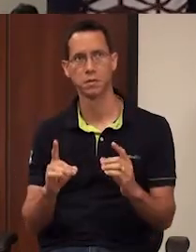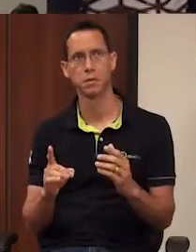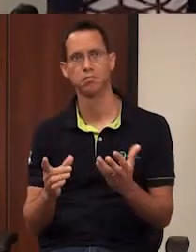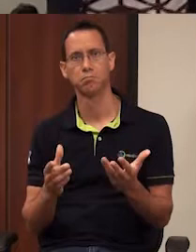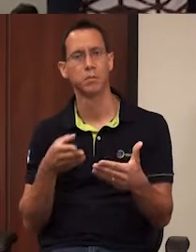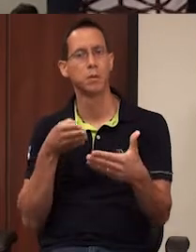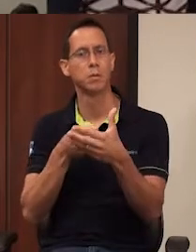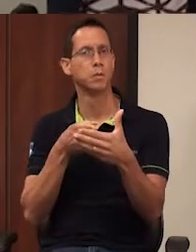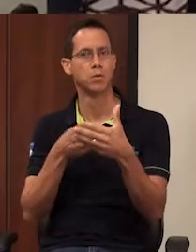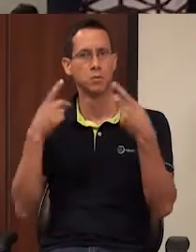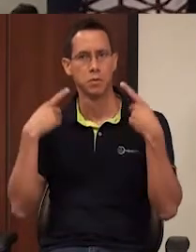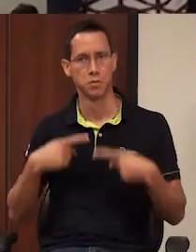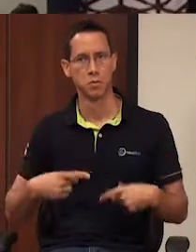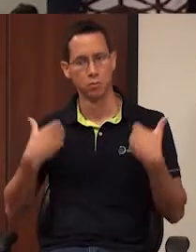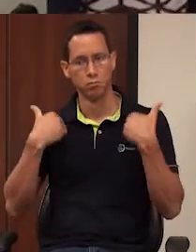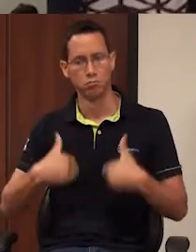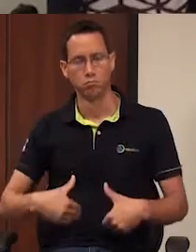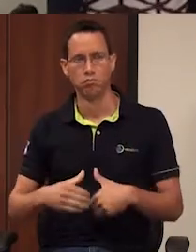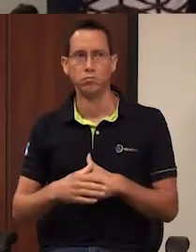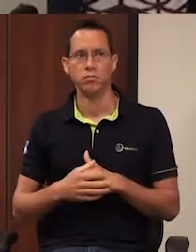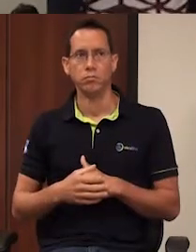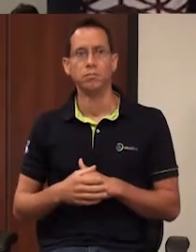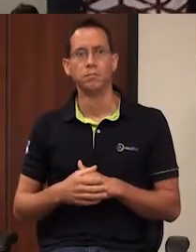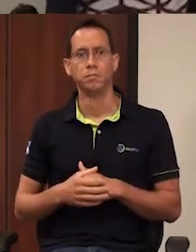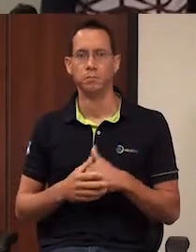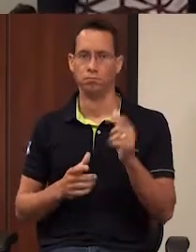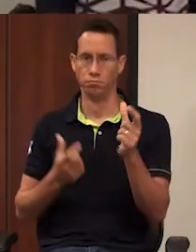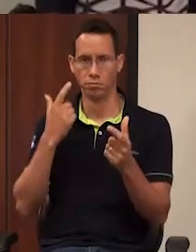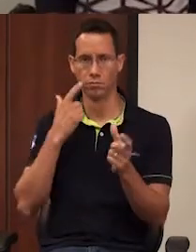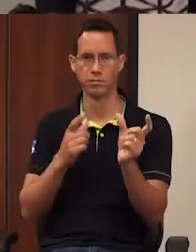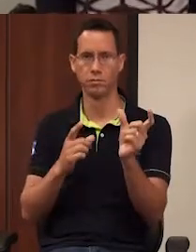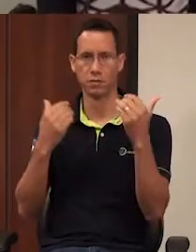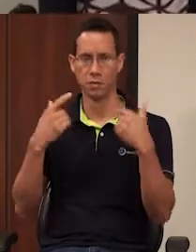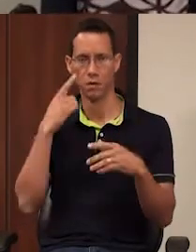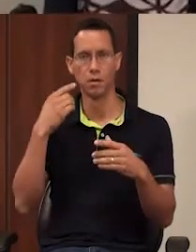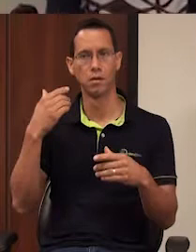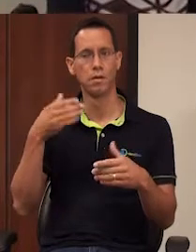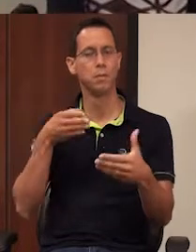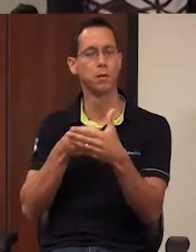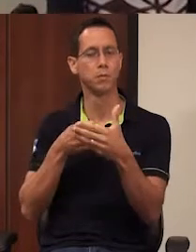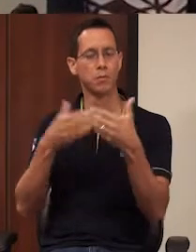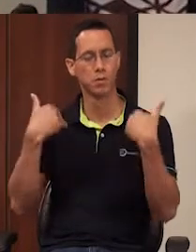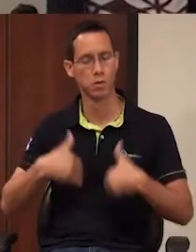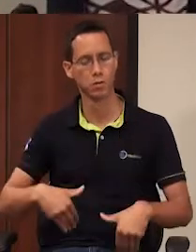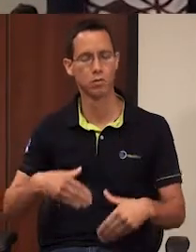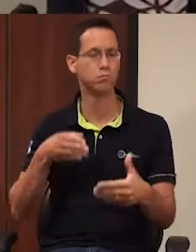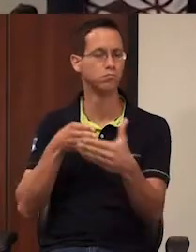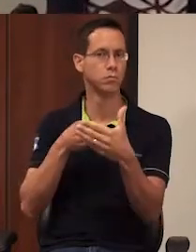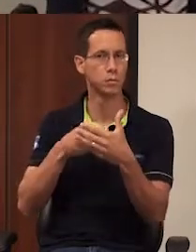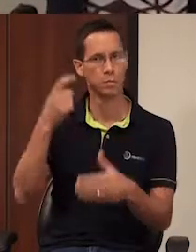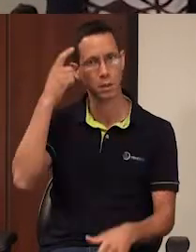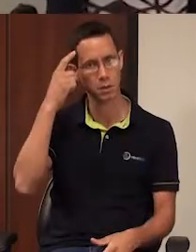com impedimento físico, né? Aí não falando de deficiência, né? Mas um impedimento físico, impedimento mental, impedimento